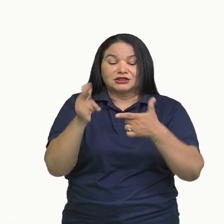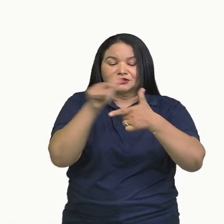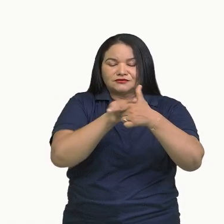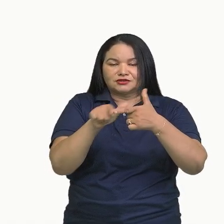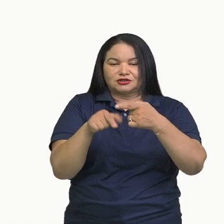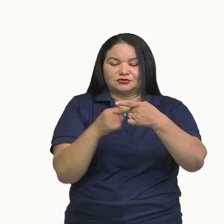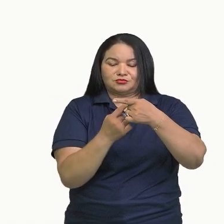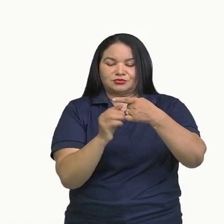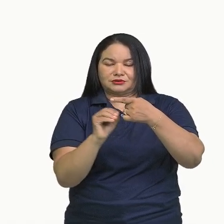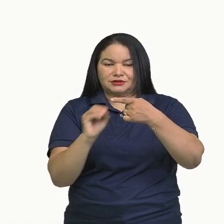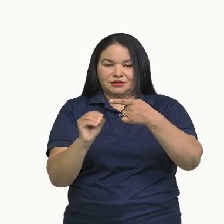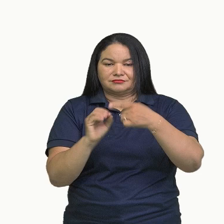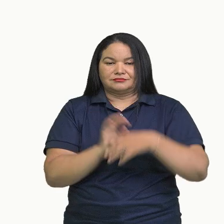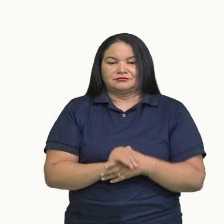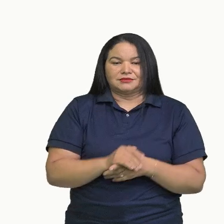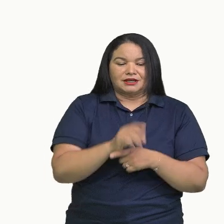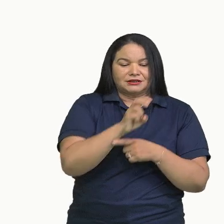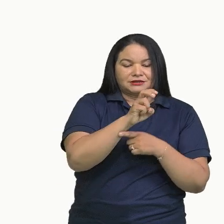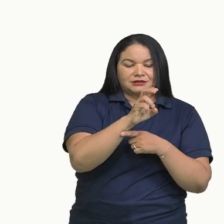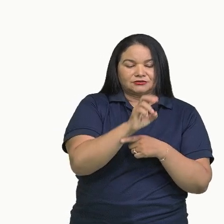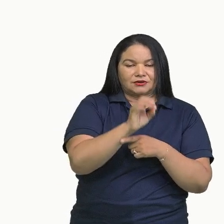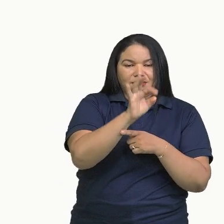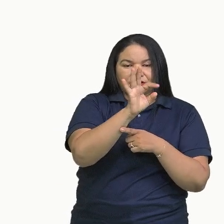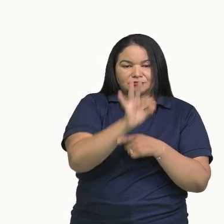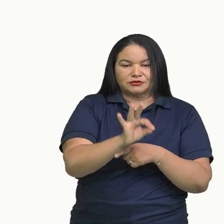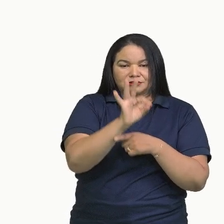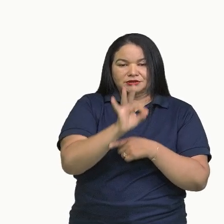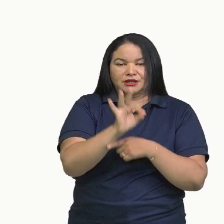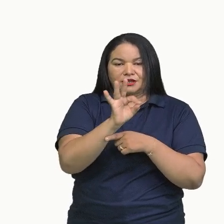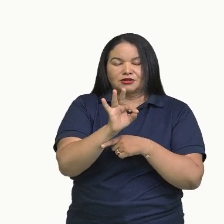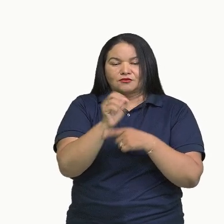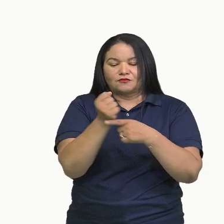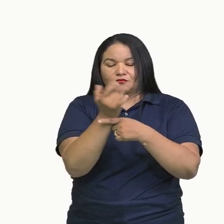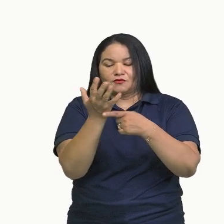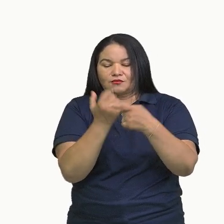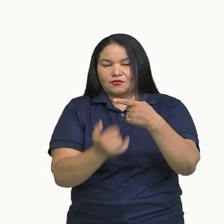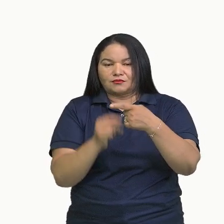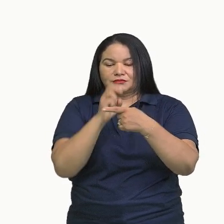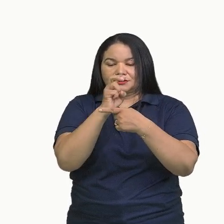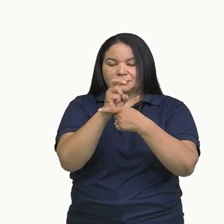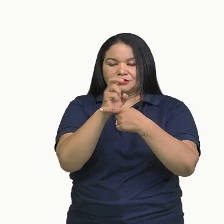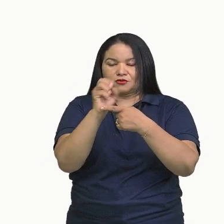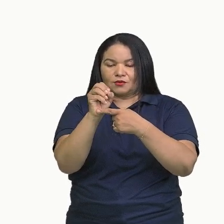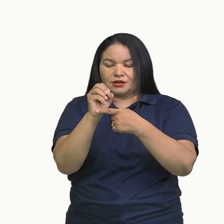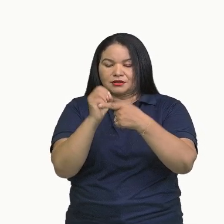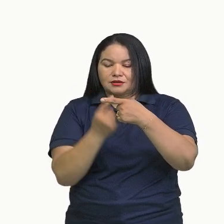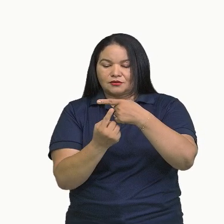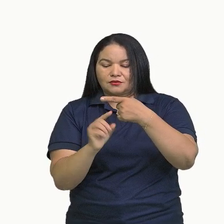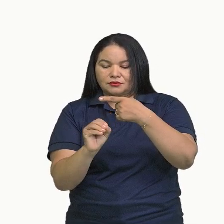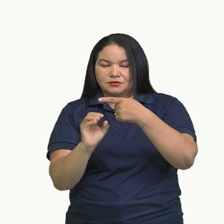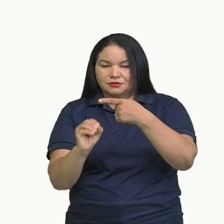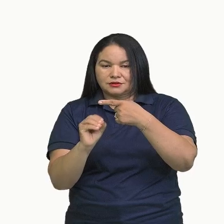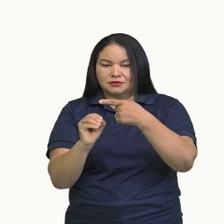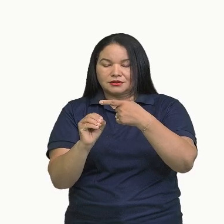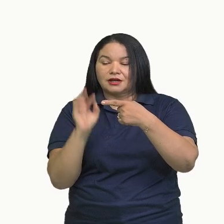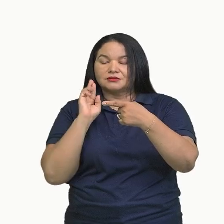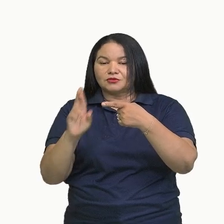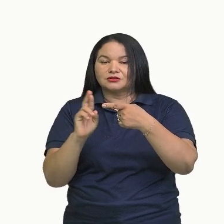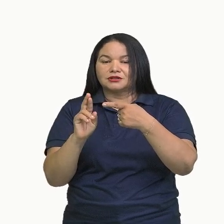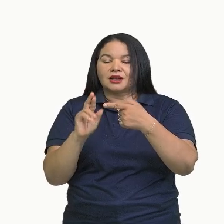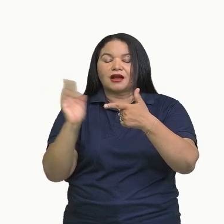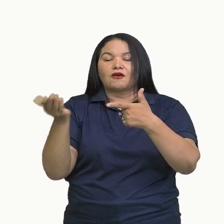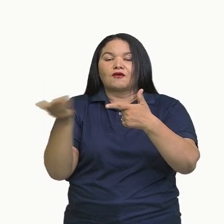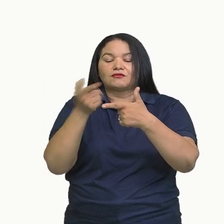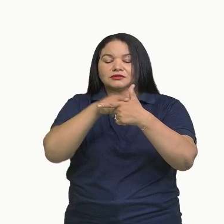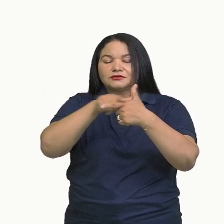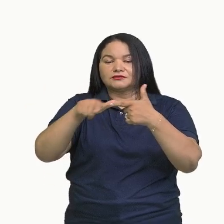ainda. 50% passado para a forma de fração, 50 sobre 100. Agora você vai fazer aí a divisão,